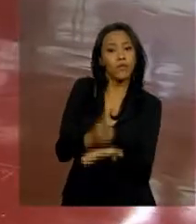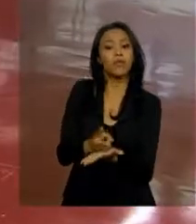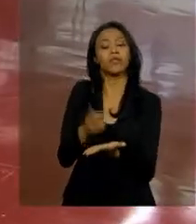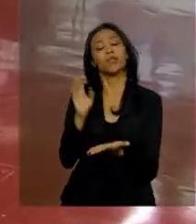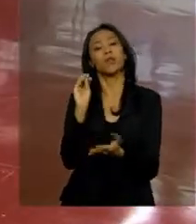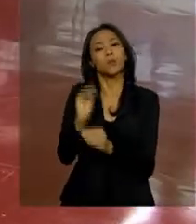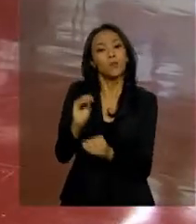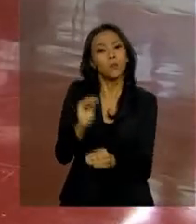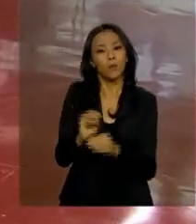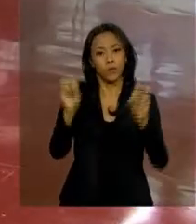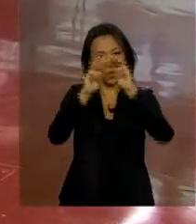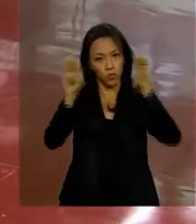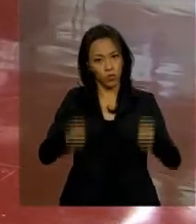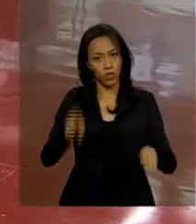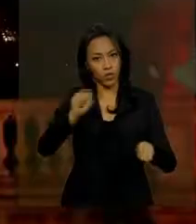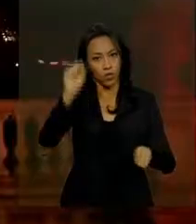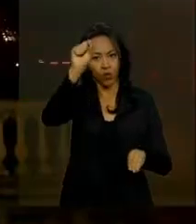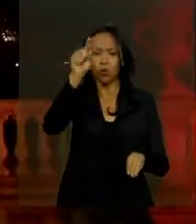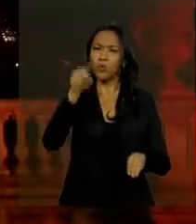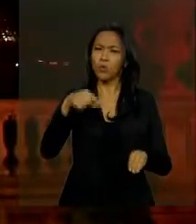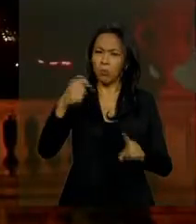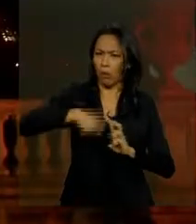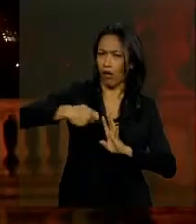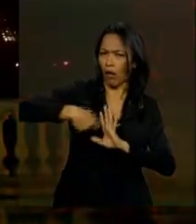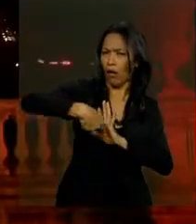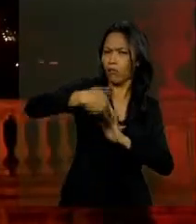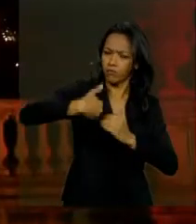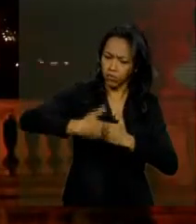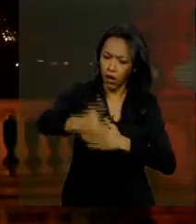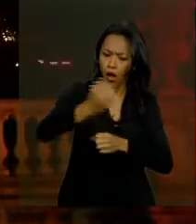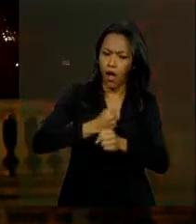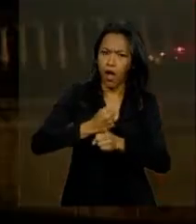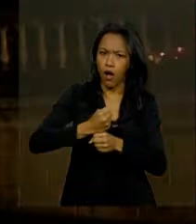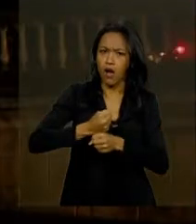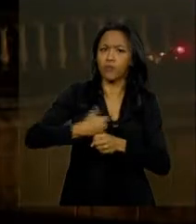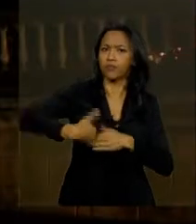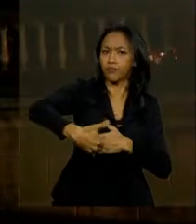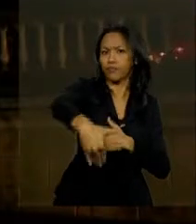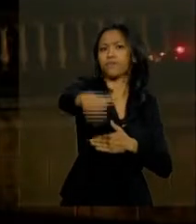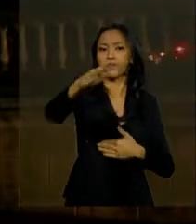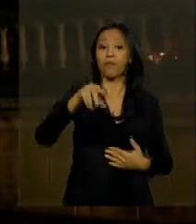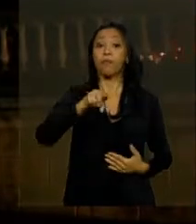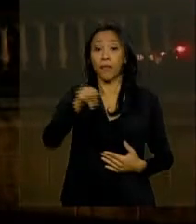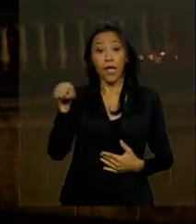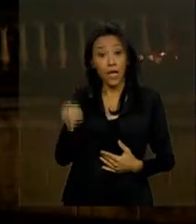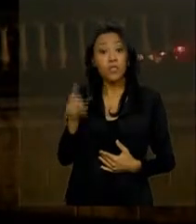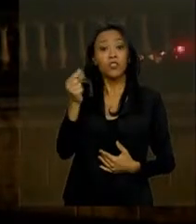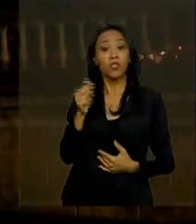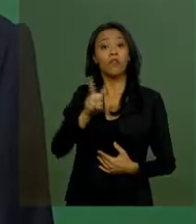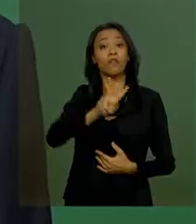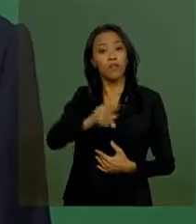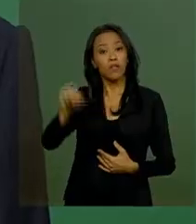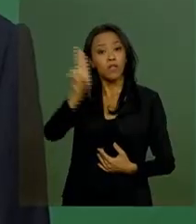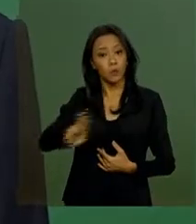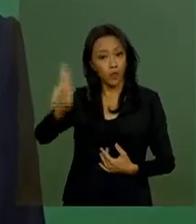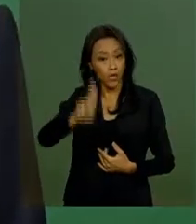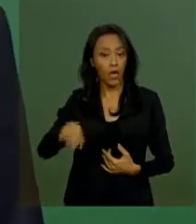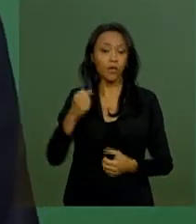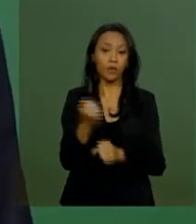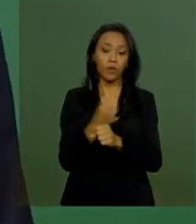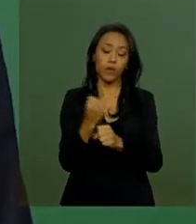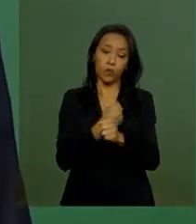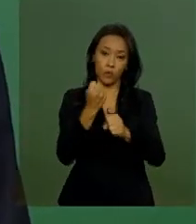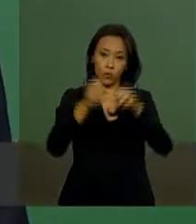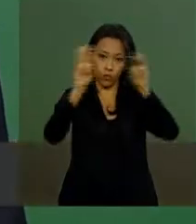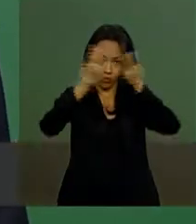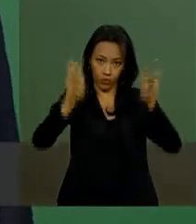organizações em um longo prazo esses recursos já seriam utilizados na recuperação do museu nacional a importância da